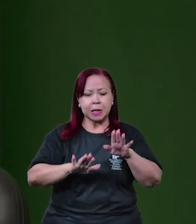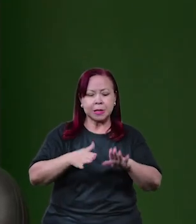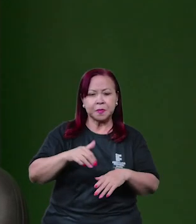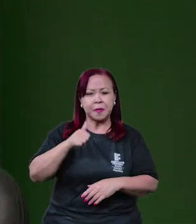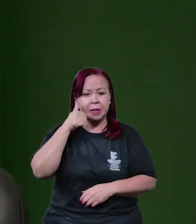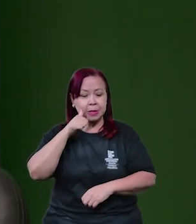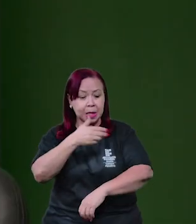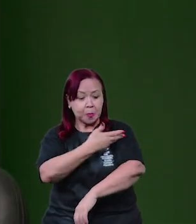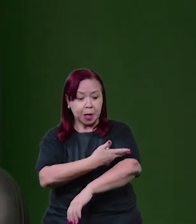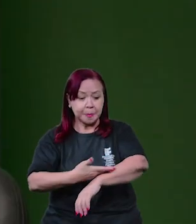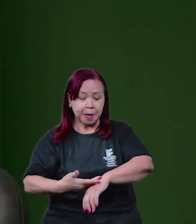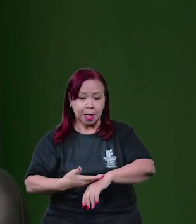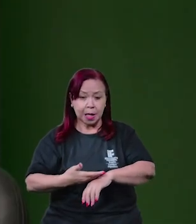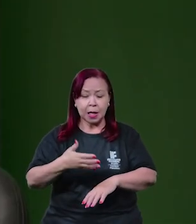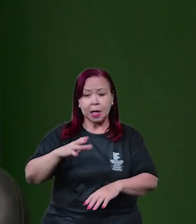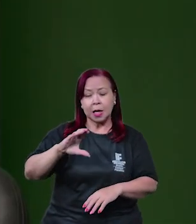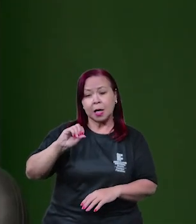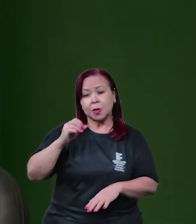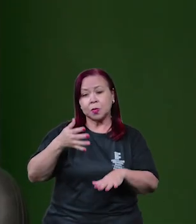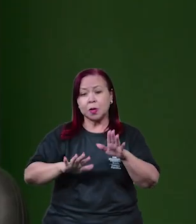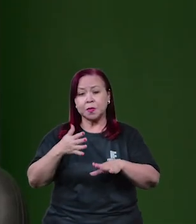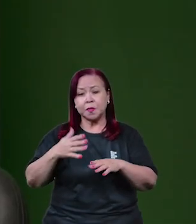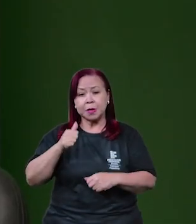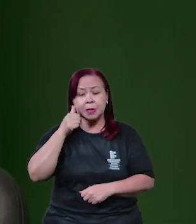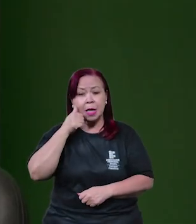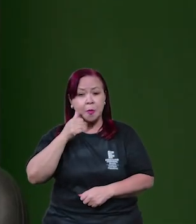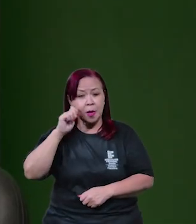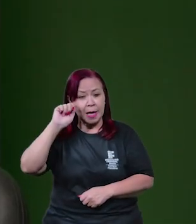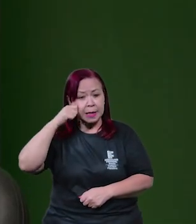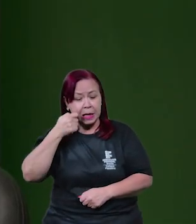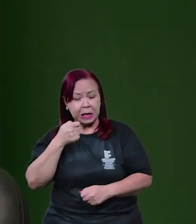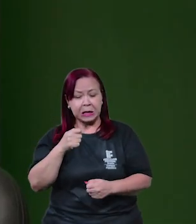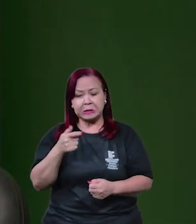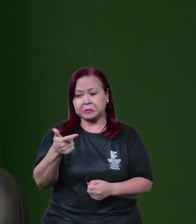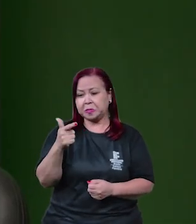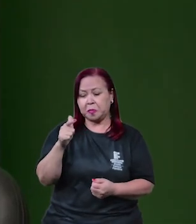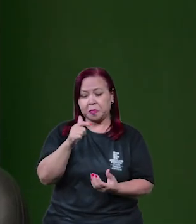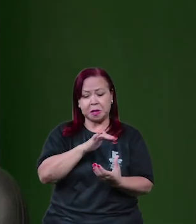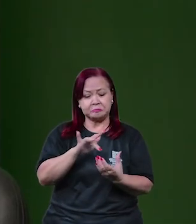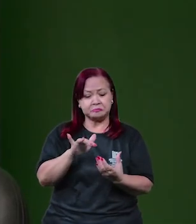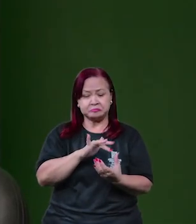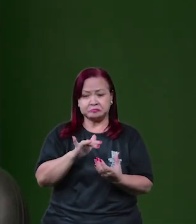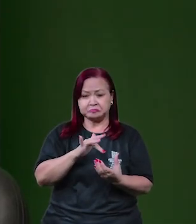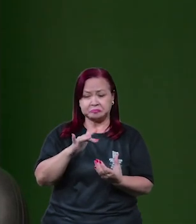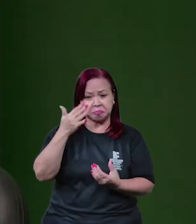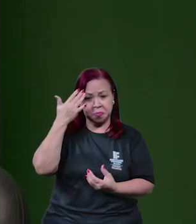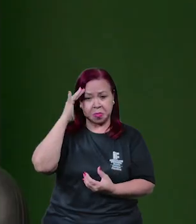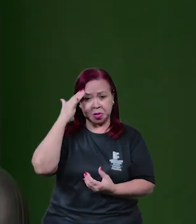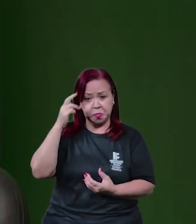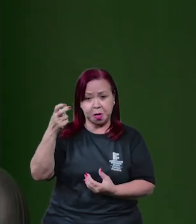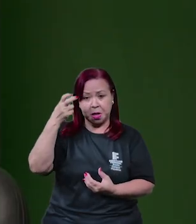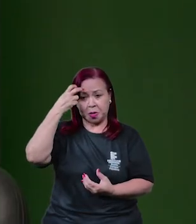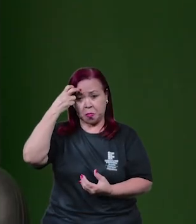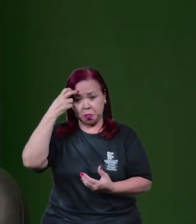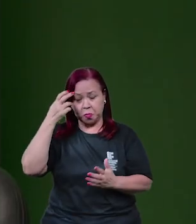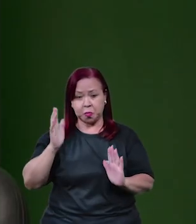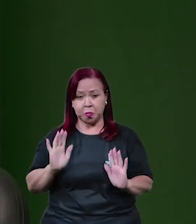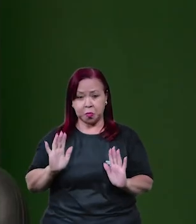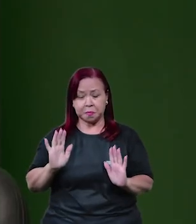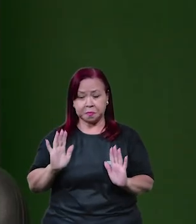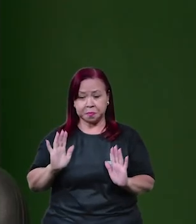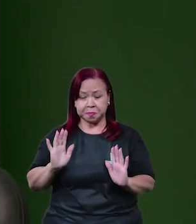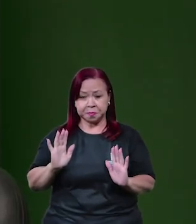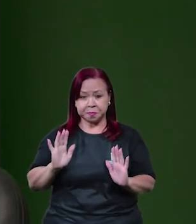uma mulher branca, ou às vezes até uma mulher negra, tipo assim, não letrada, assim, com essa questão do cabelo. E